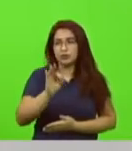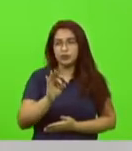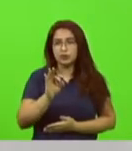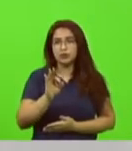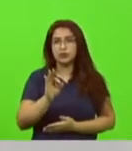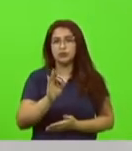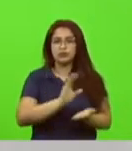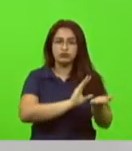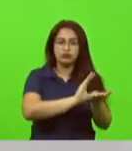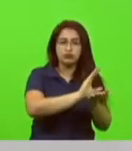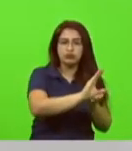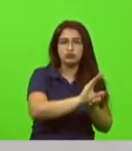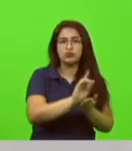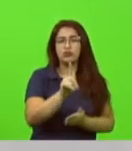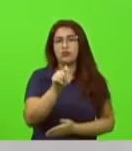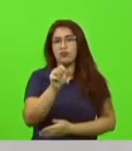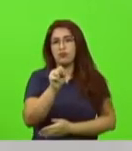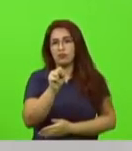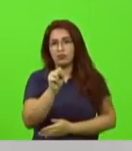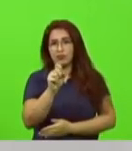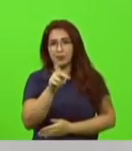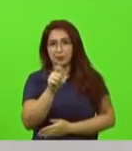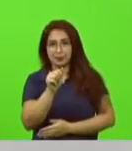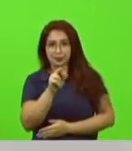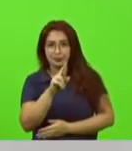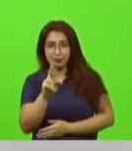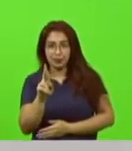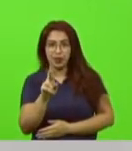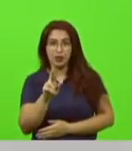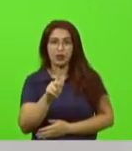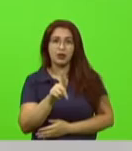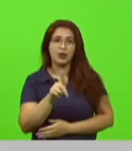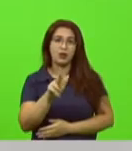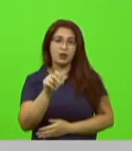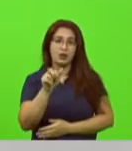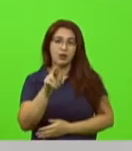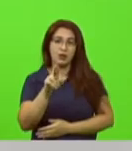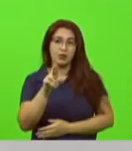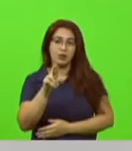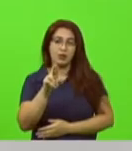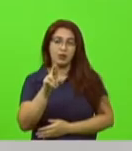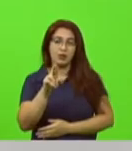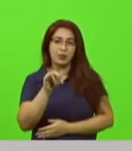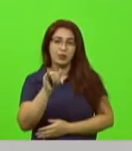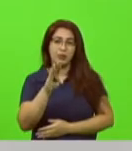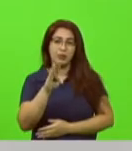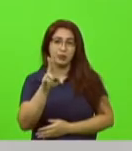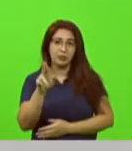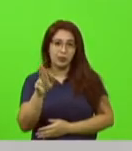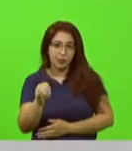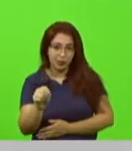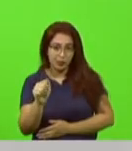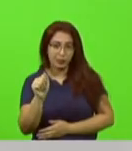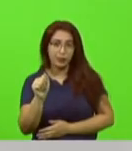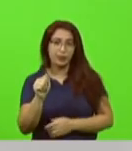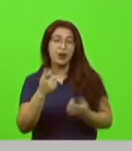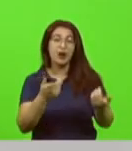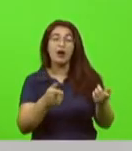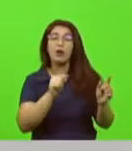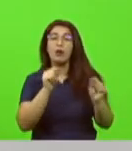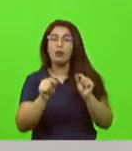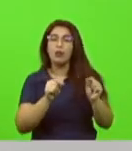Guabiruba, que tem uma ligação extremamente importante para aquela comunidade e pede muito, há muito tempo,